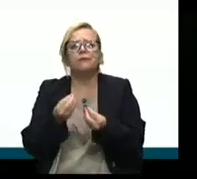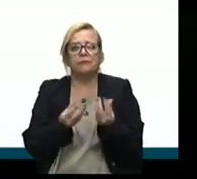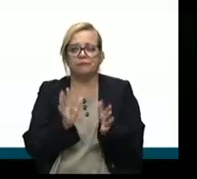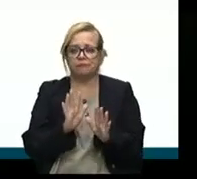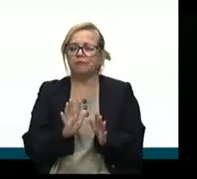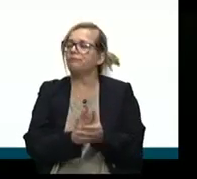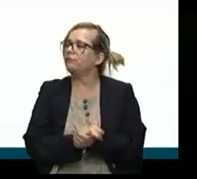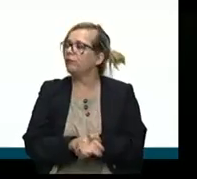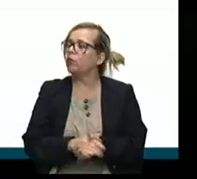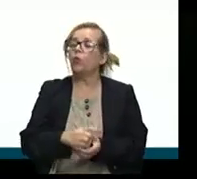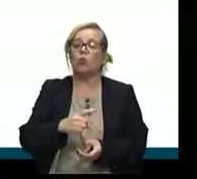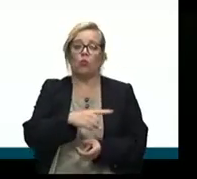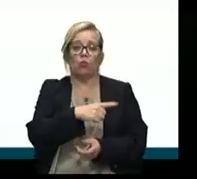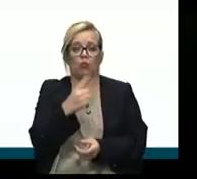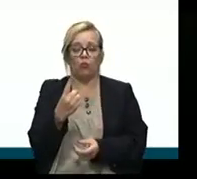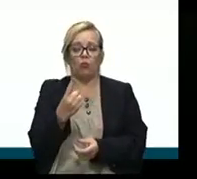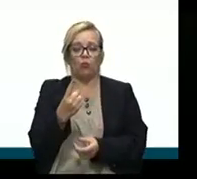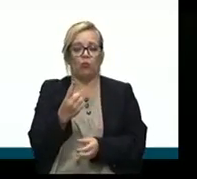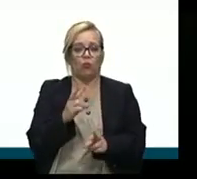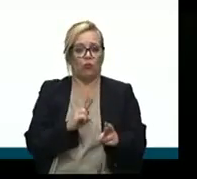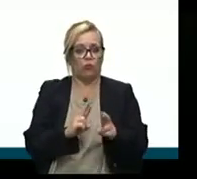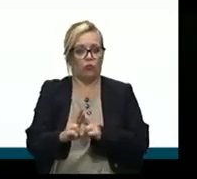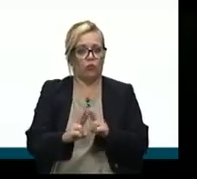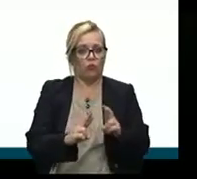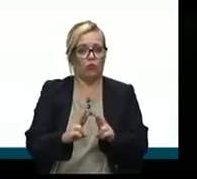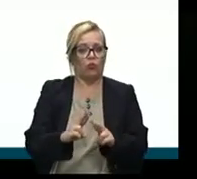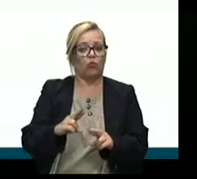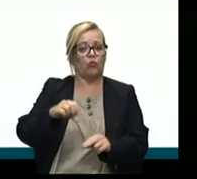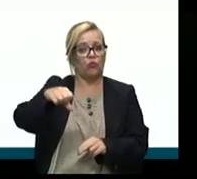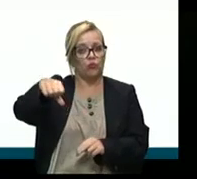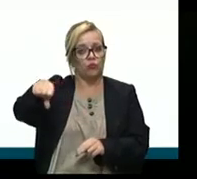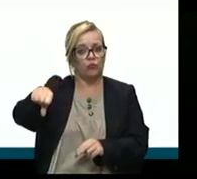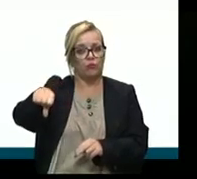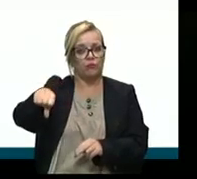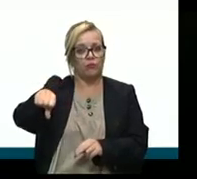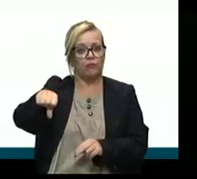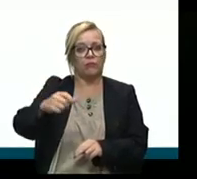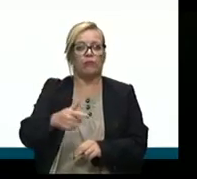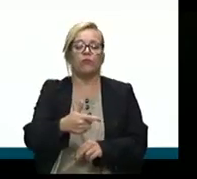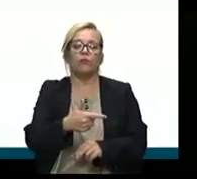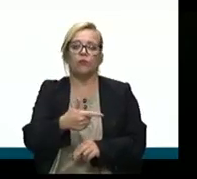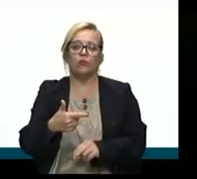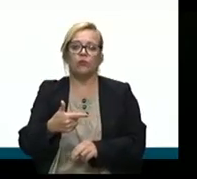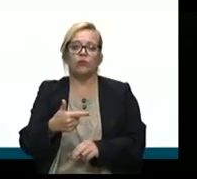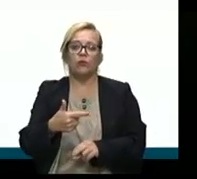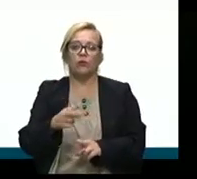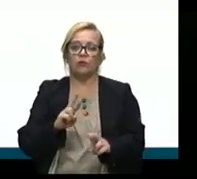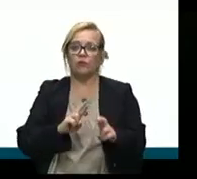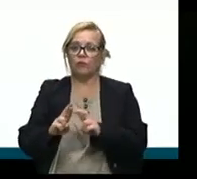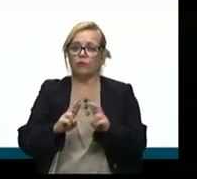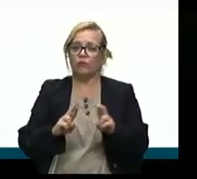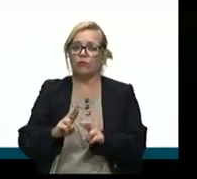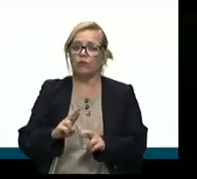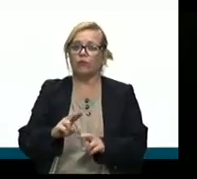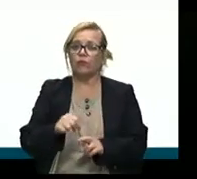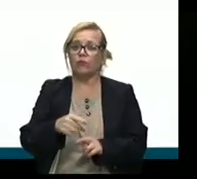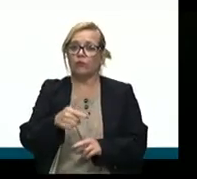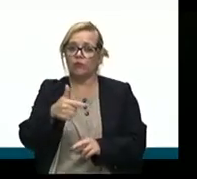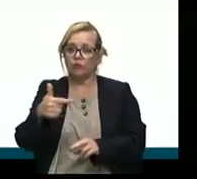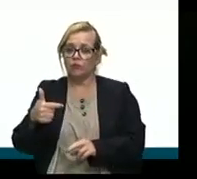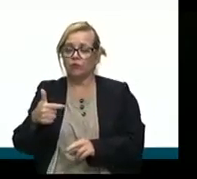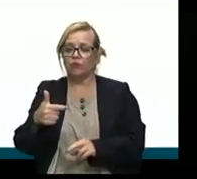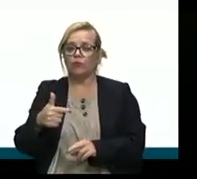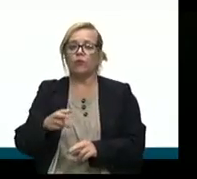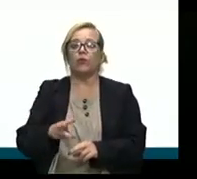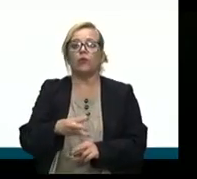Então, o 1 está relacionado com o 9, o 2 está relacionado com o 12,